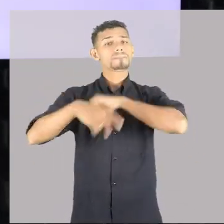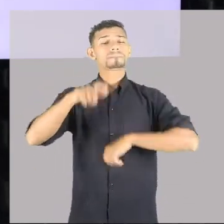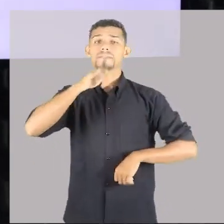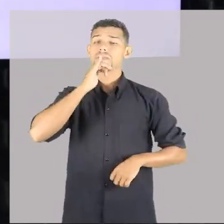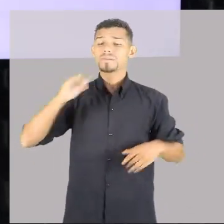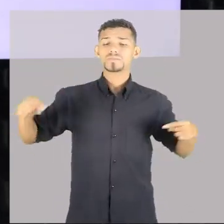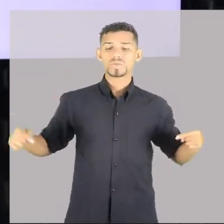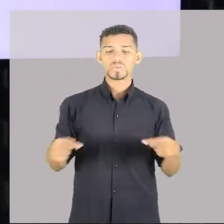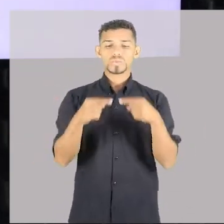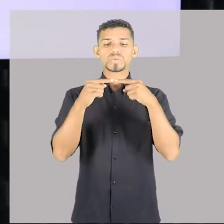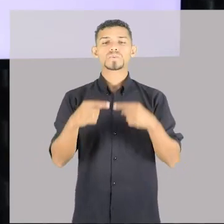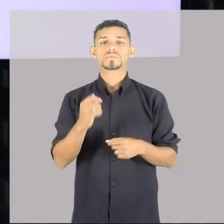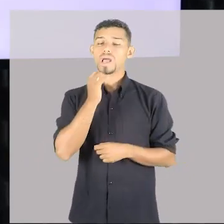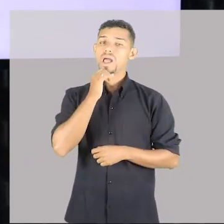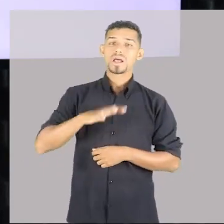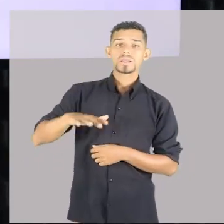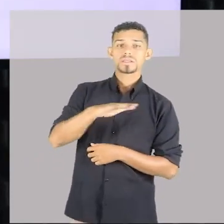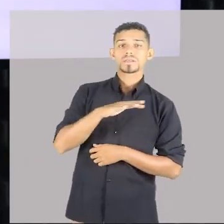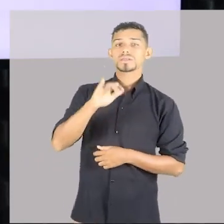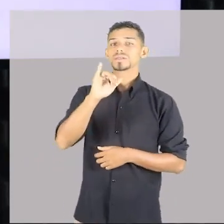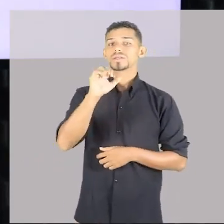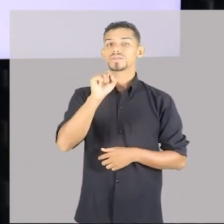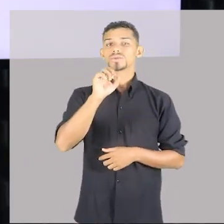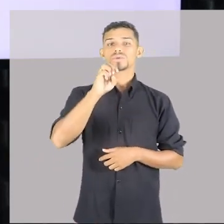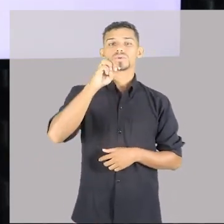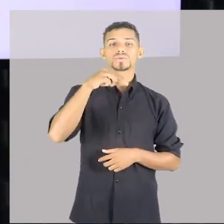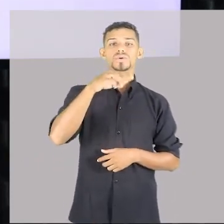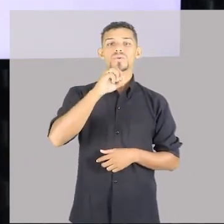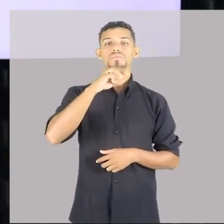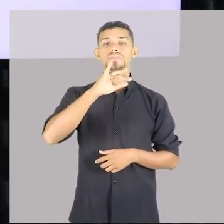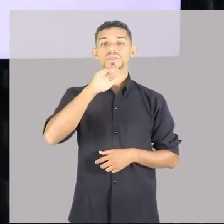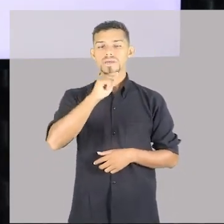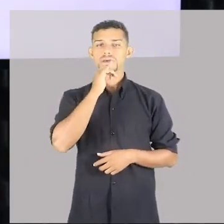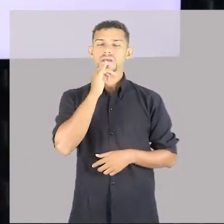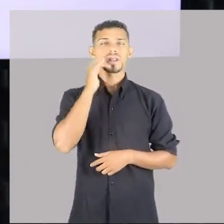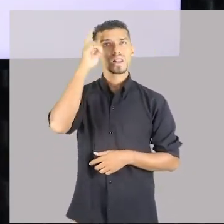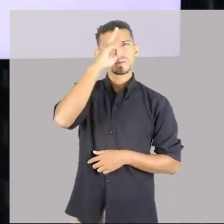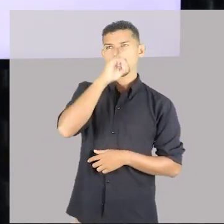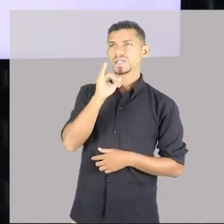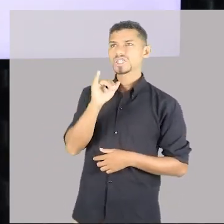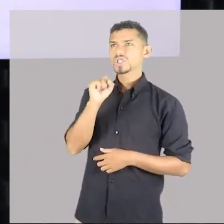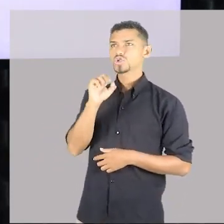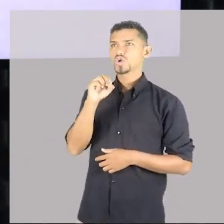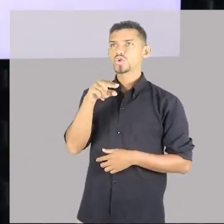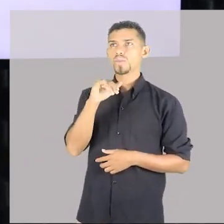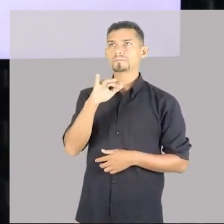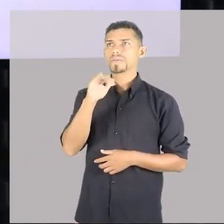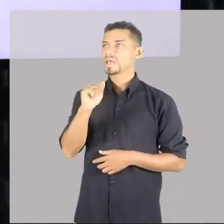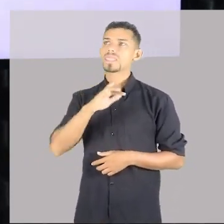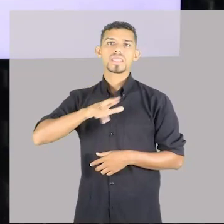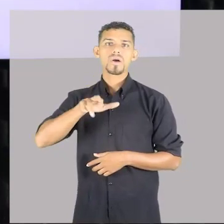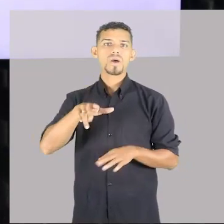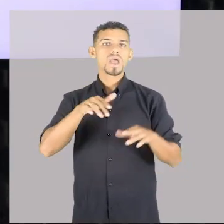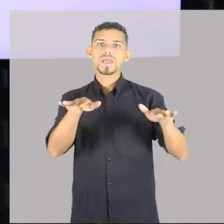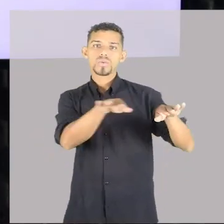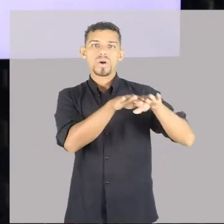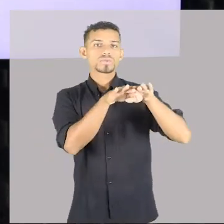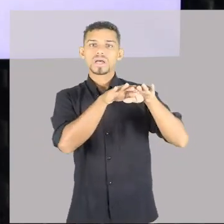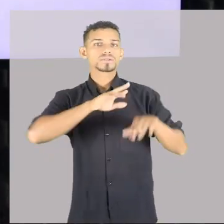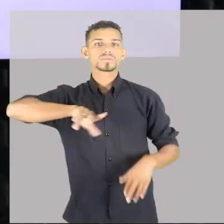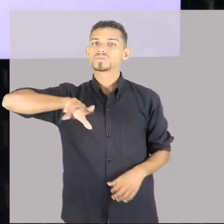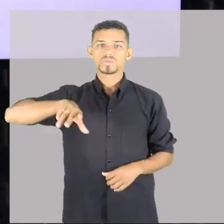está compatível com a ideia de isonomia. Lembrando que isonomia não é a mesma coisa de